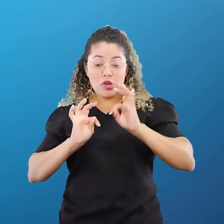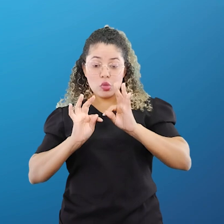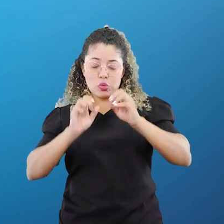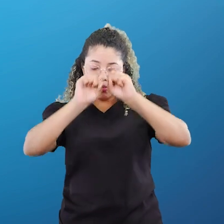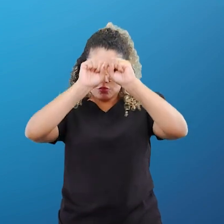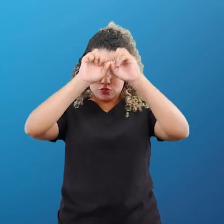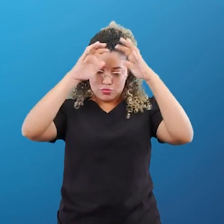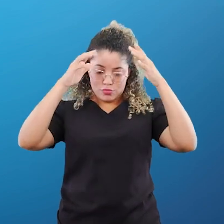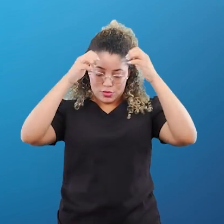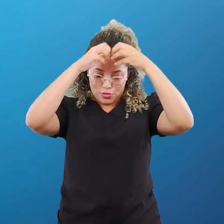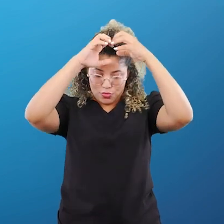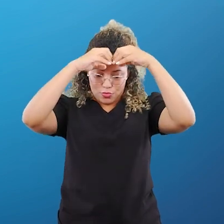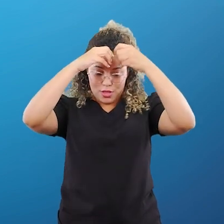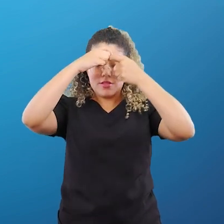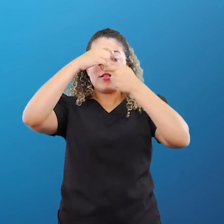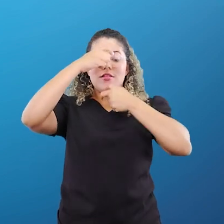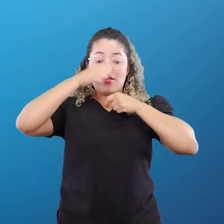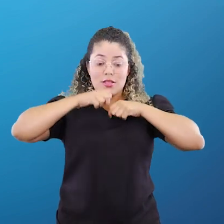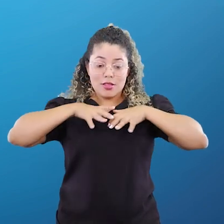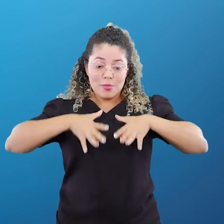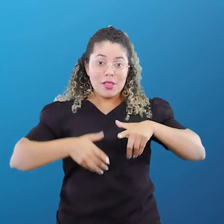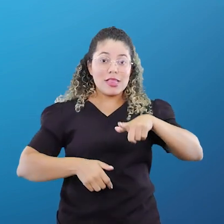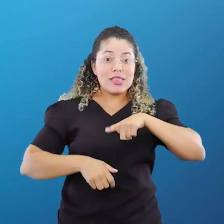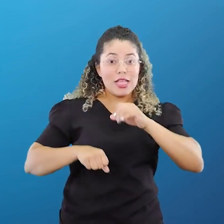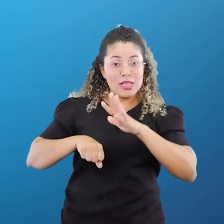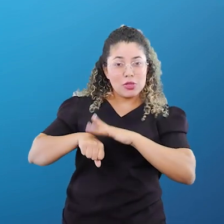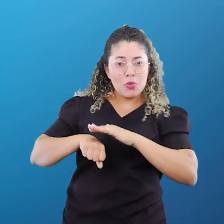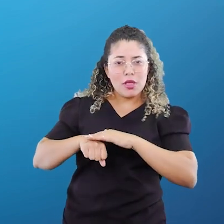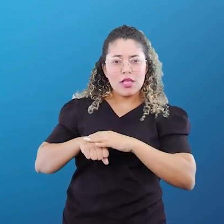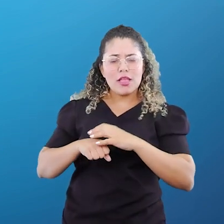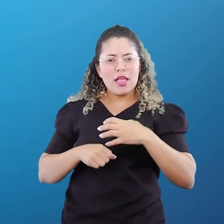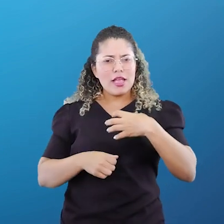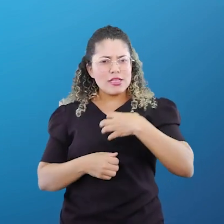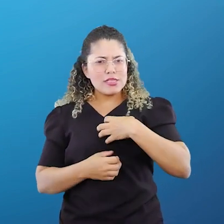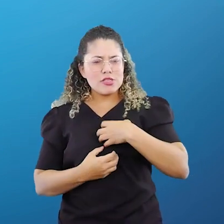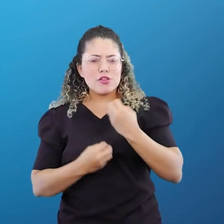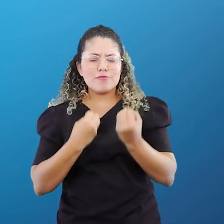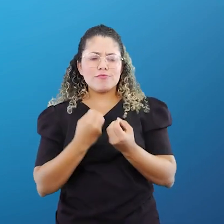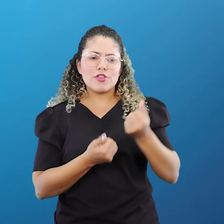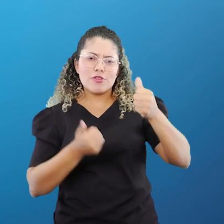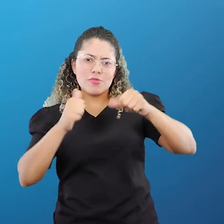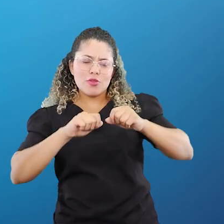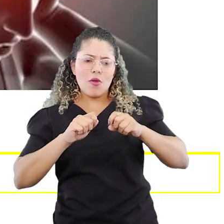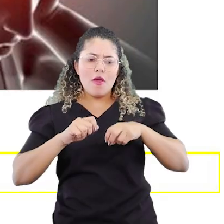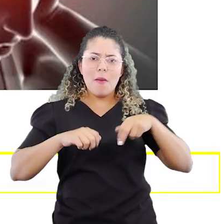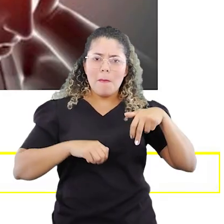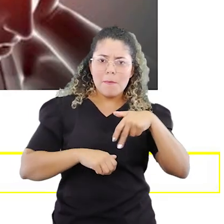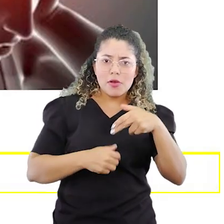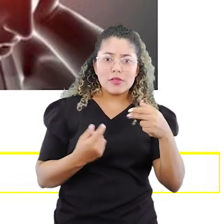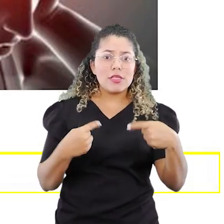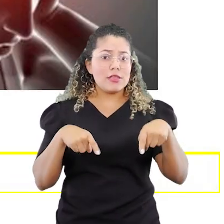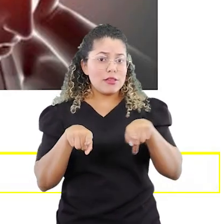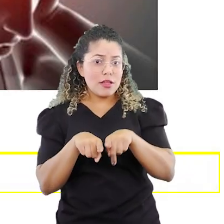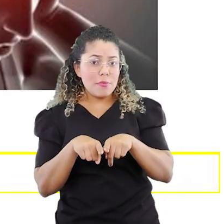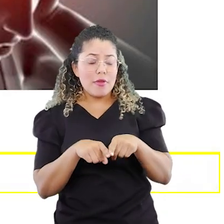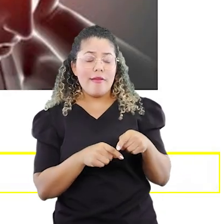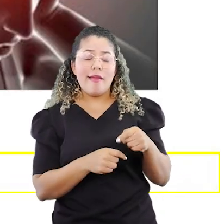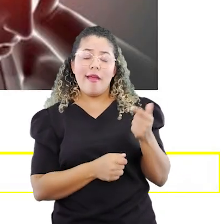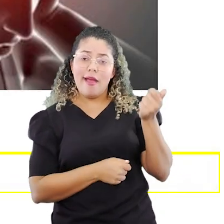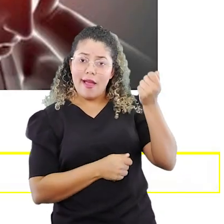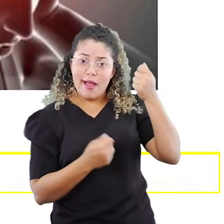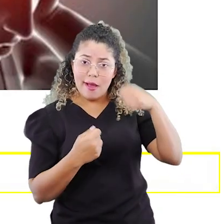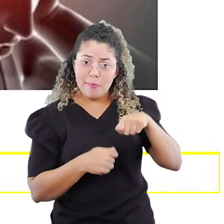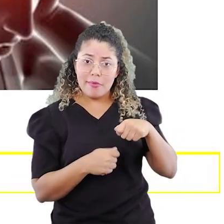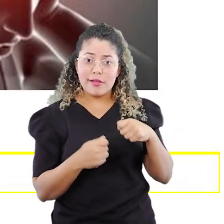qualquer um desses órgãos. Nós temos doenças que têm sintomas que prejudicam as reações motoras e até capacidades